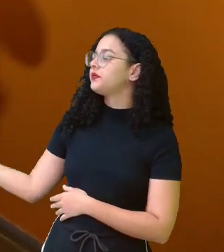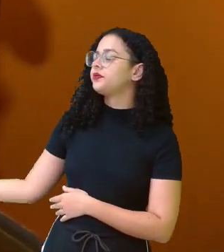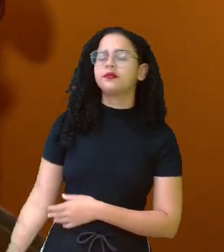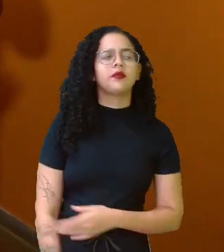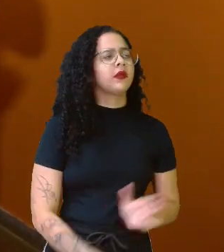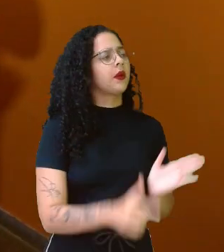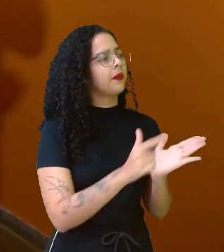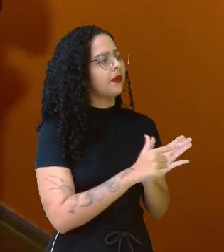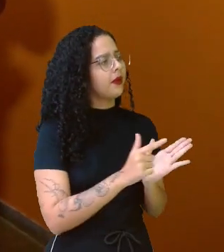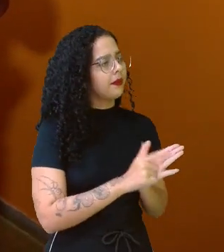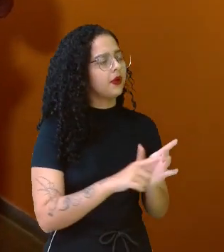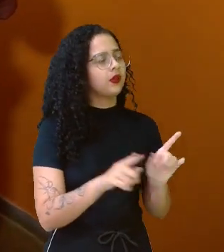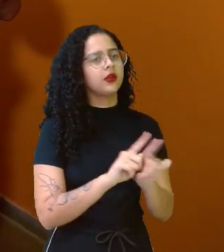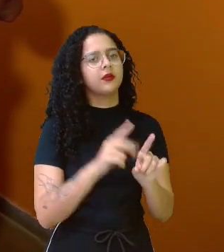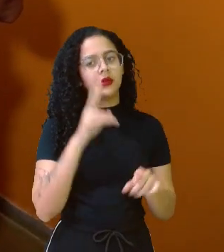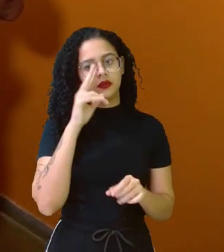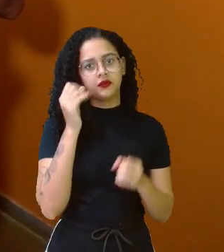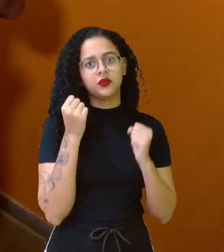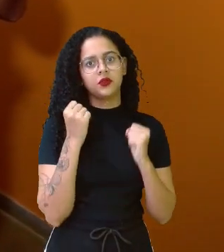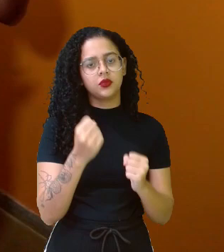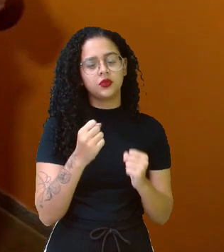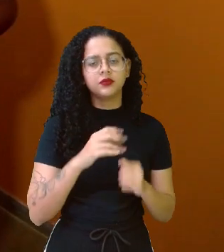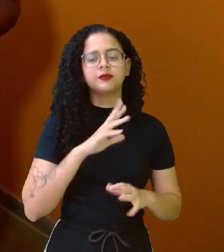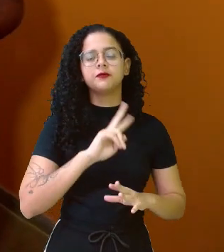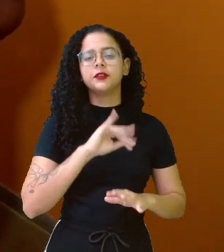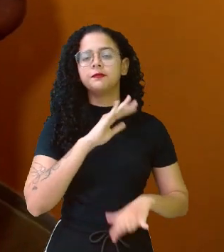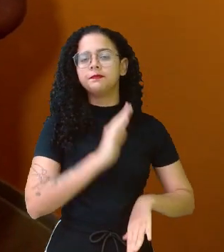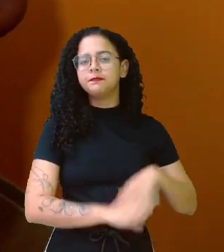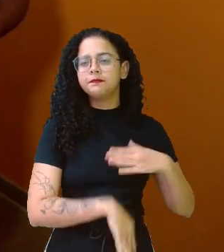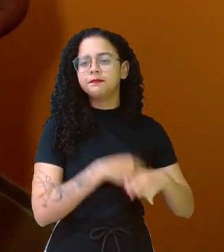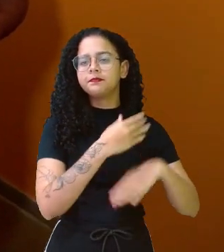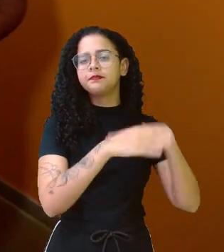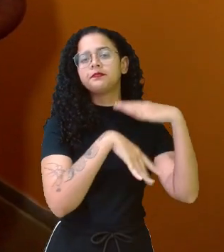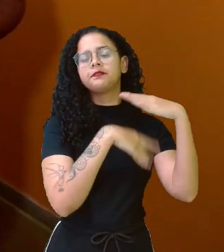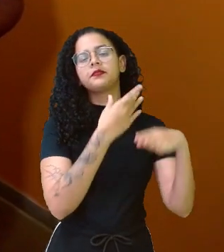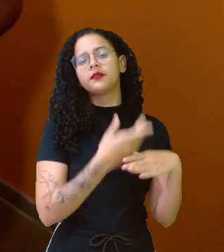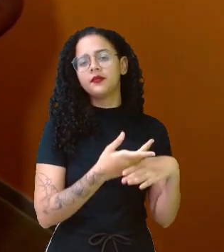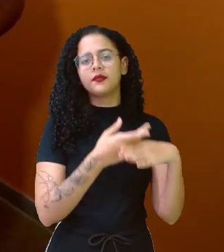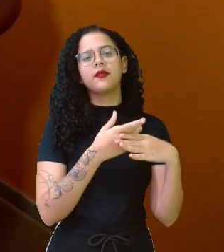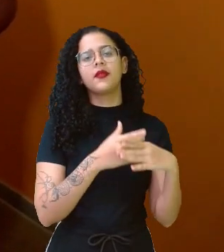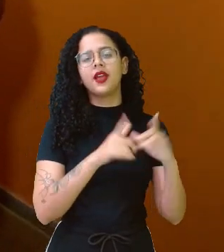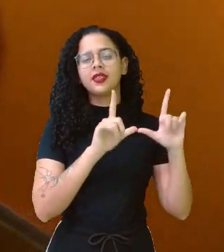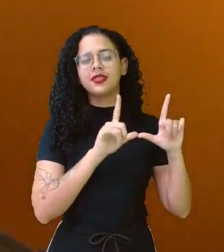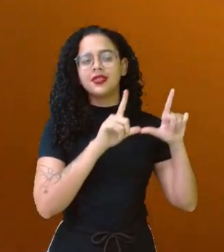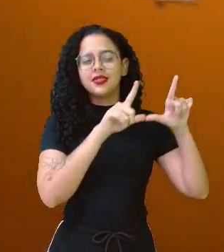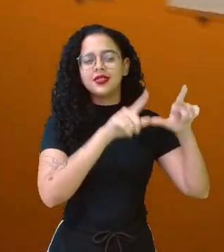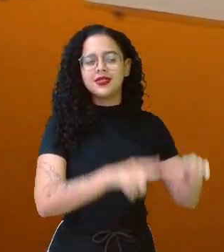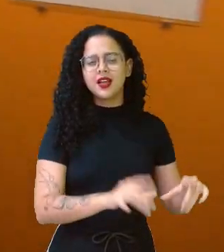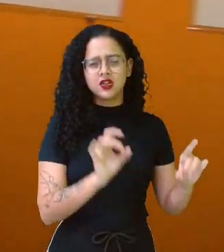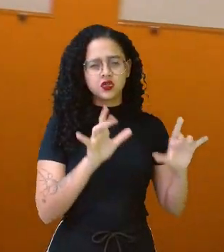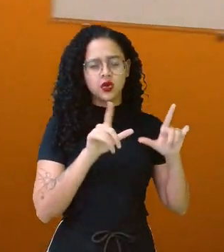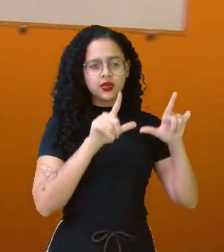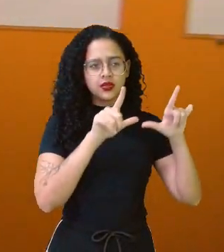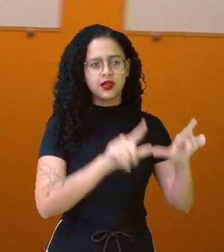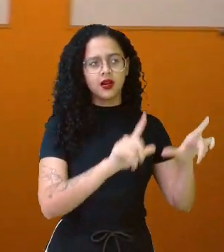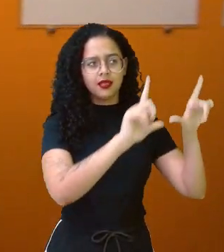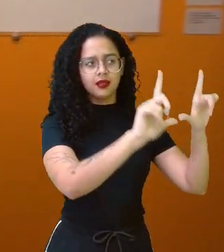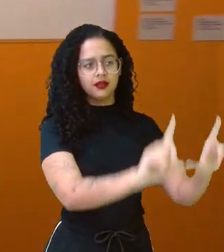ganhando força também. Verdade, né? verdade. Que vai saindo um pouco aquela coisa da tela, só a tela, né? O